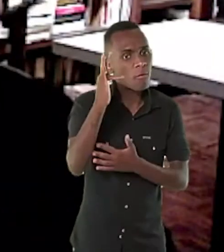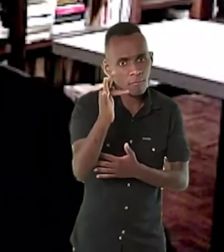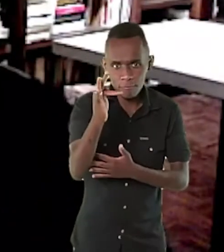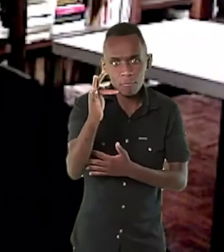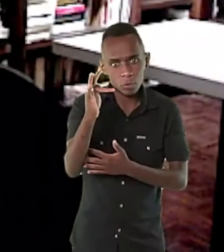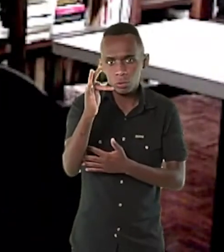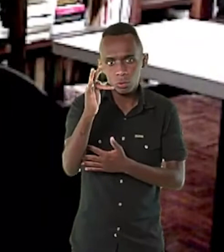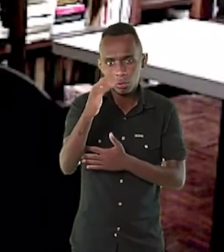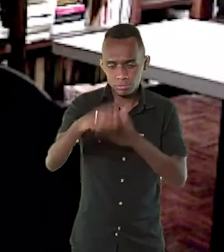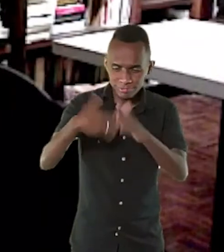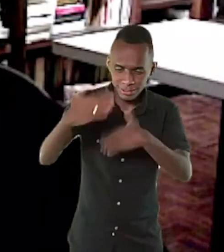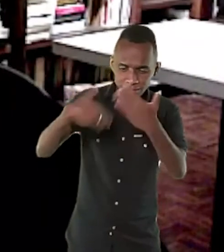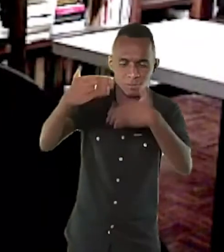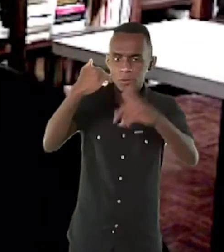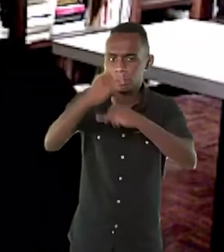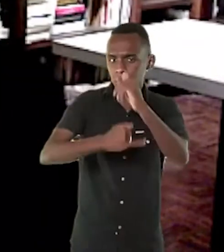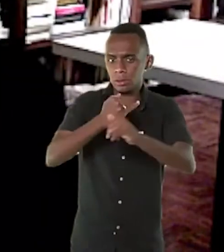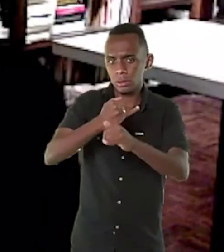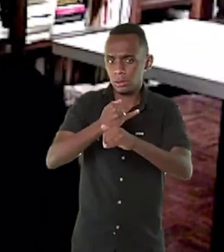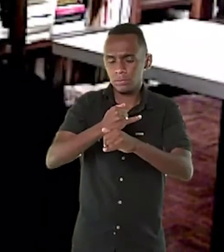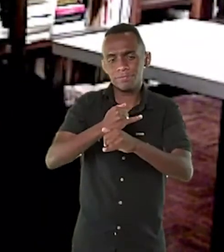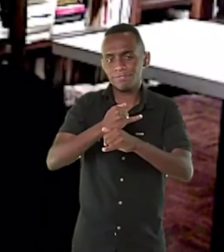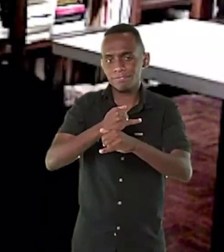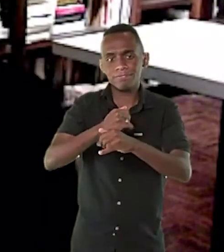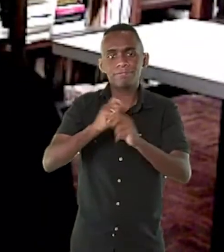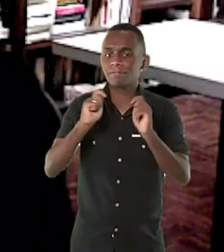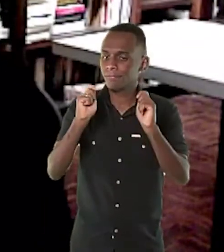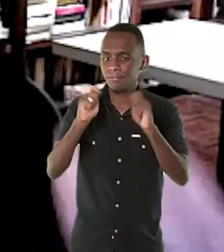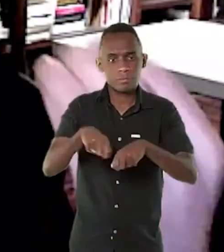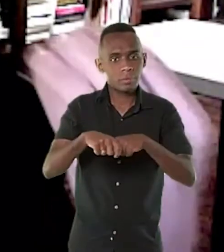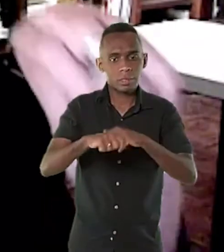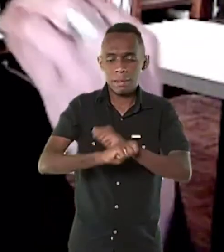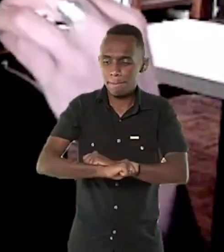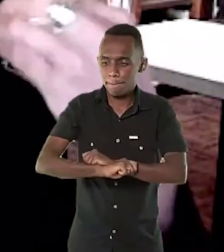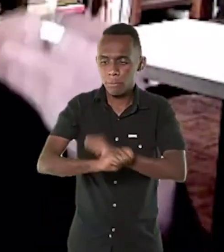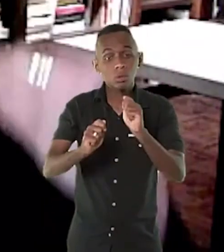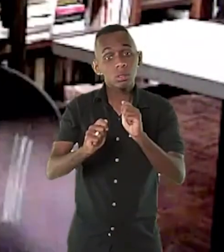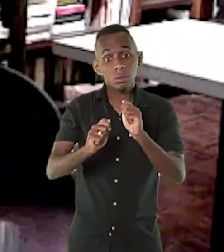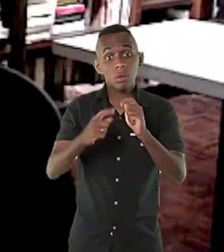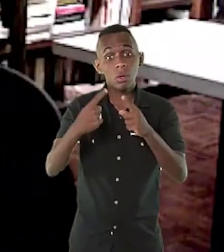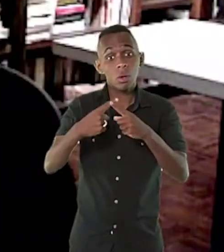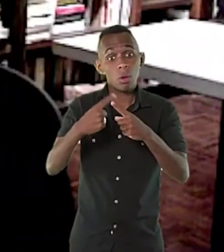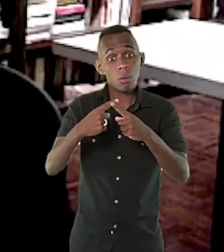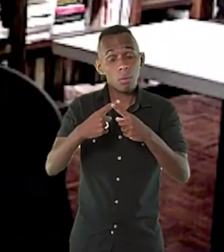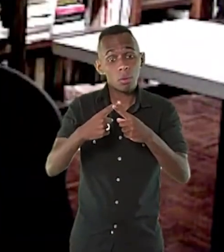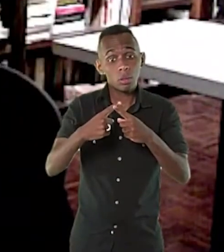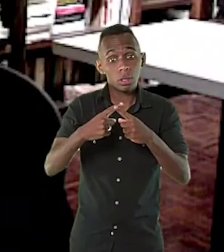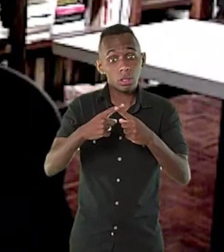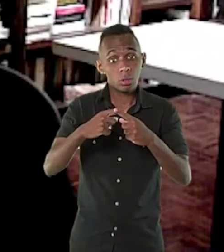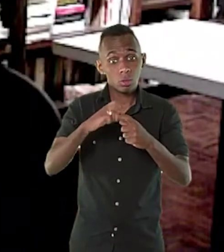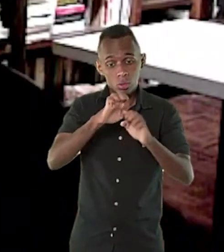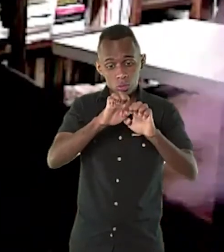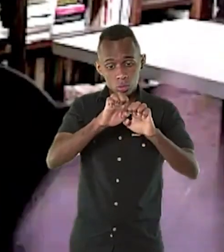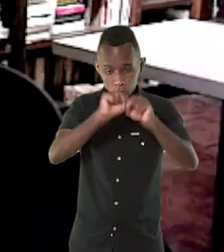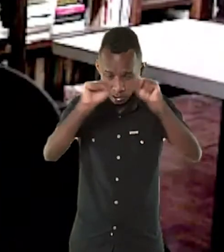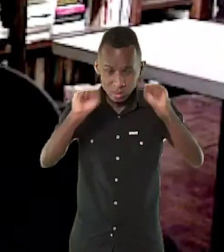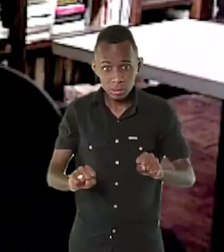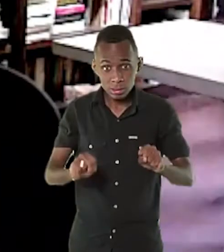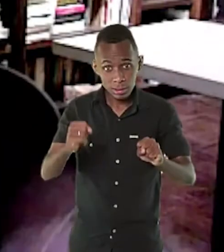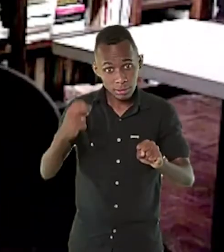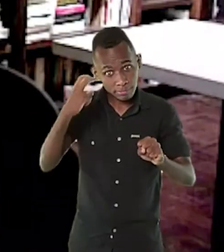não vão vazar daqui. Impossível, porque o sistema, para ficar inteligente,